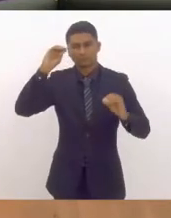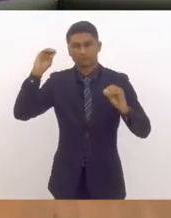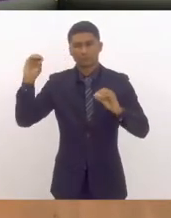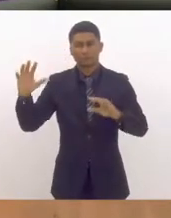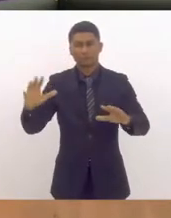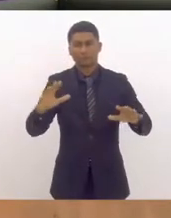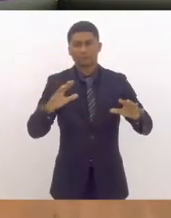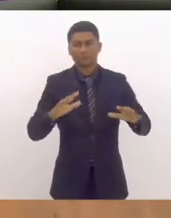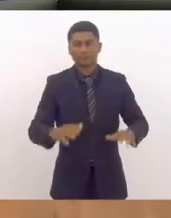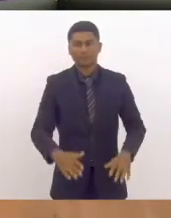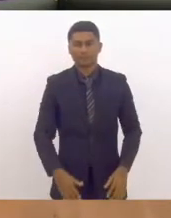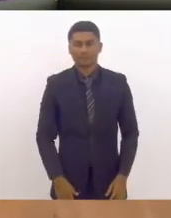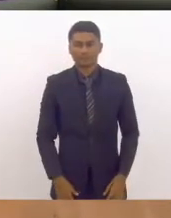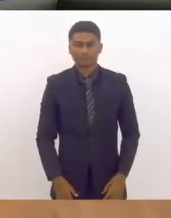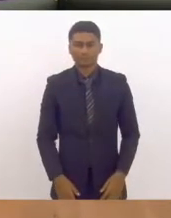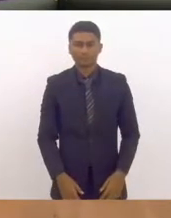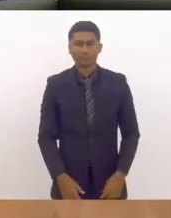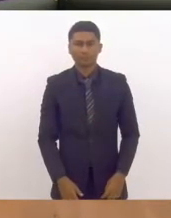muitíssimo.